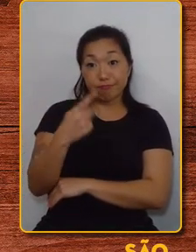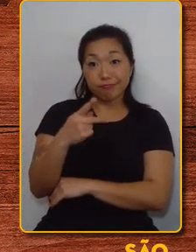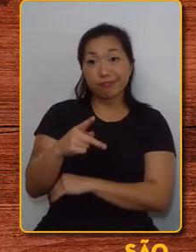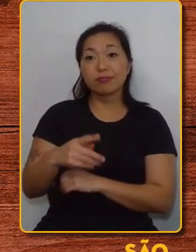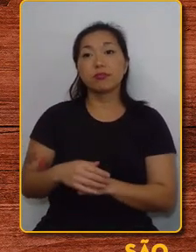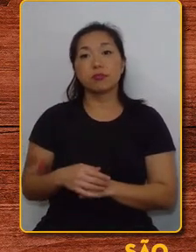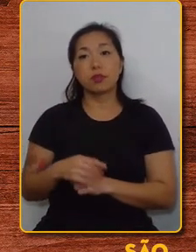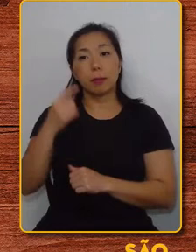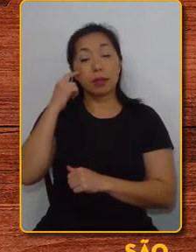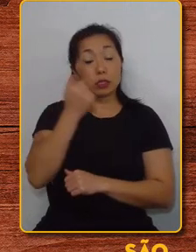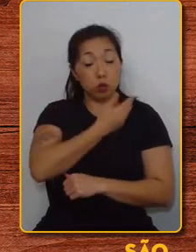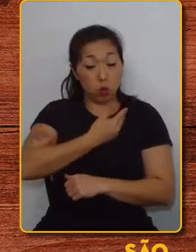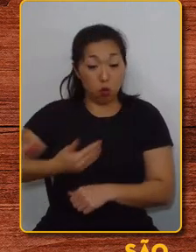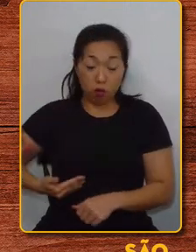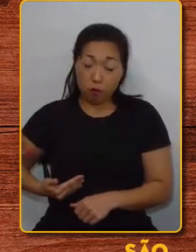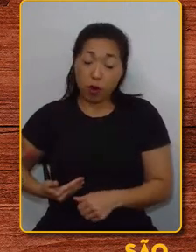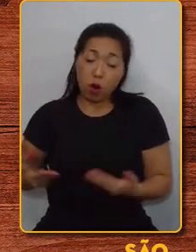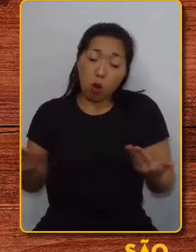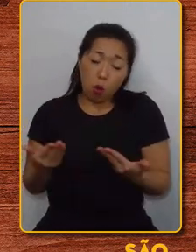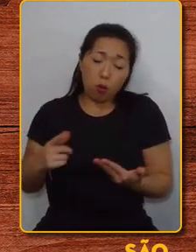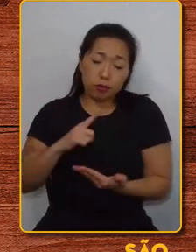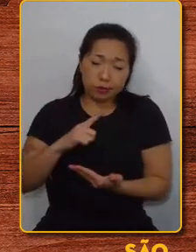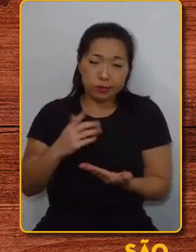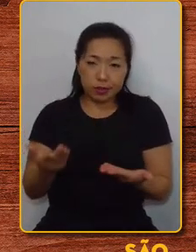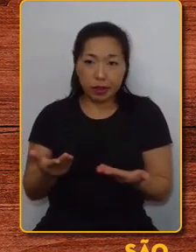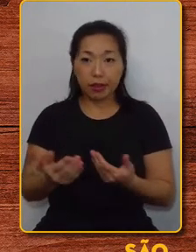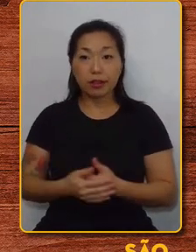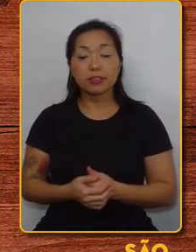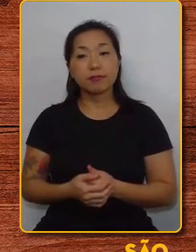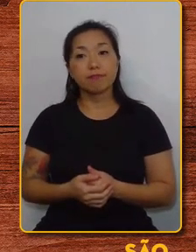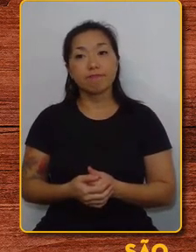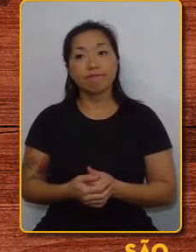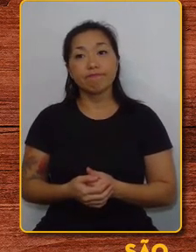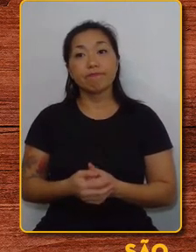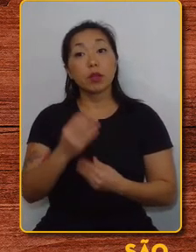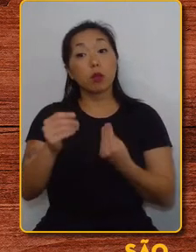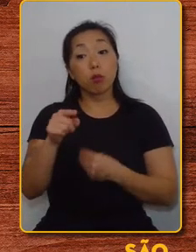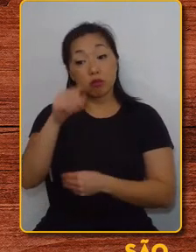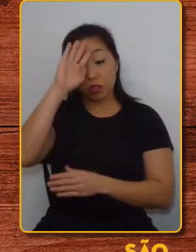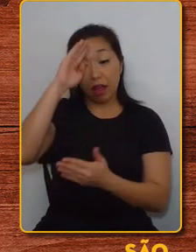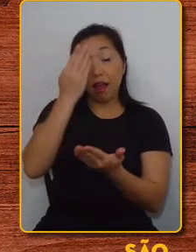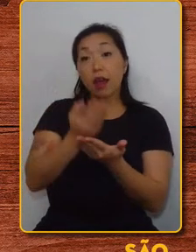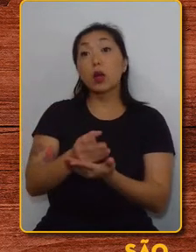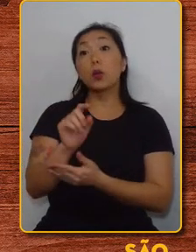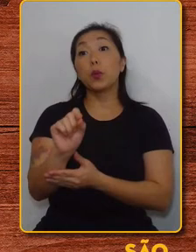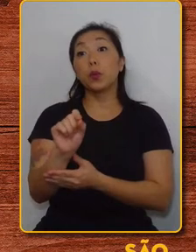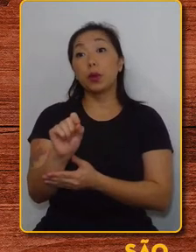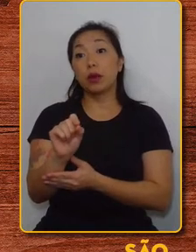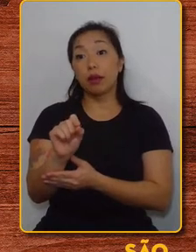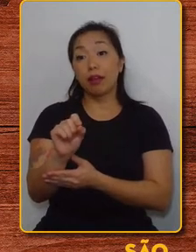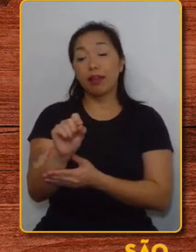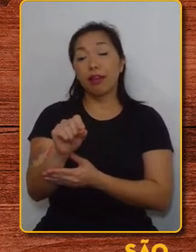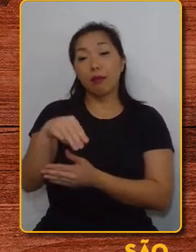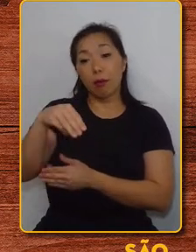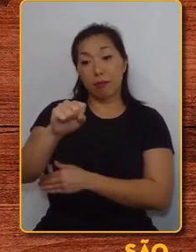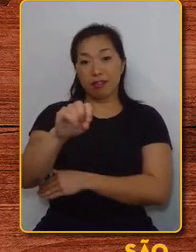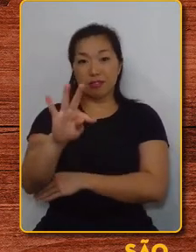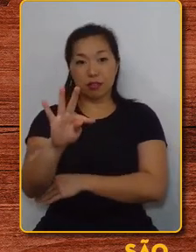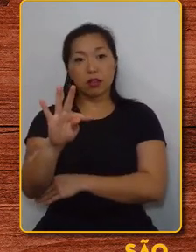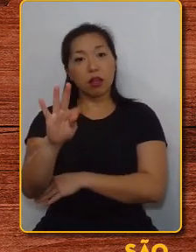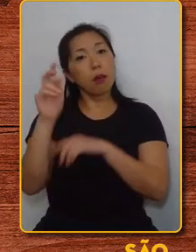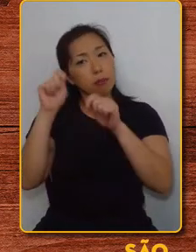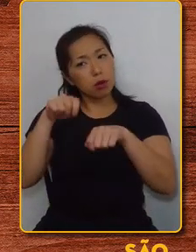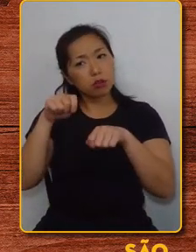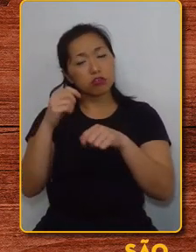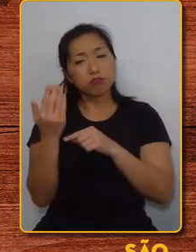gente tem aí, e como é que você acredita que o movimento pode contribuir